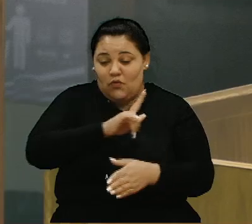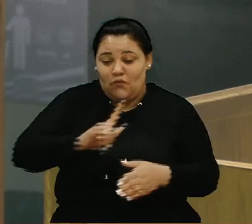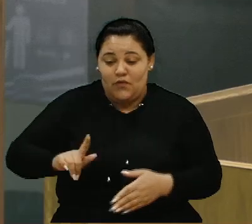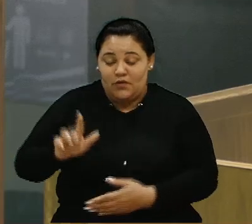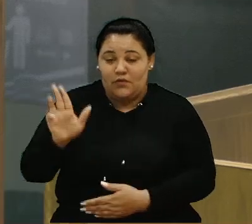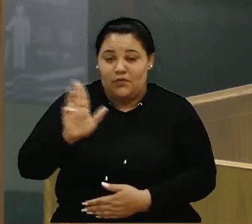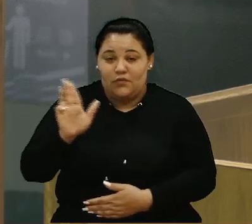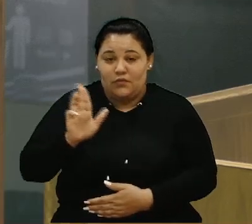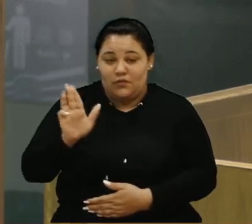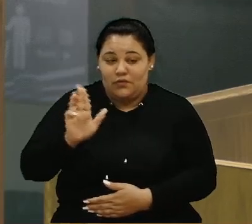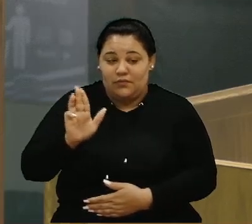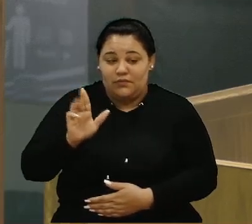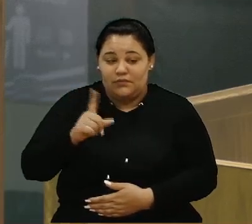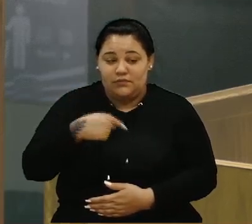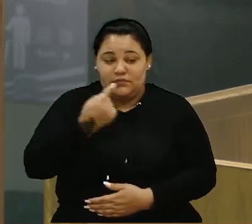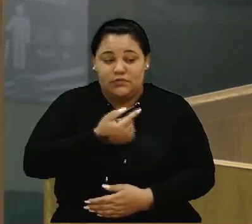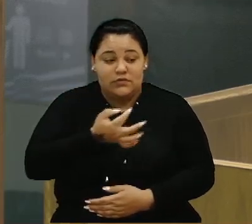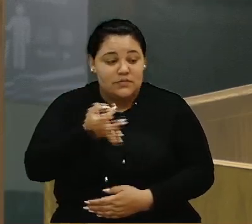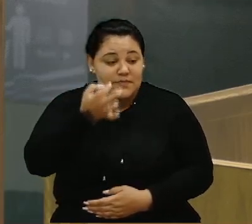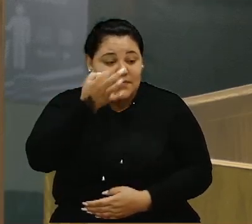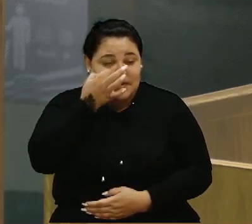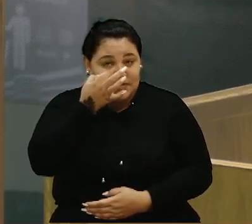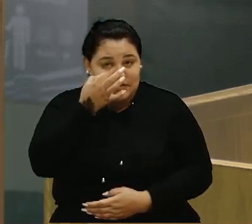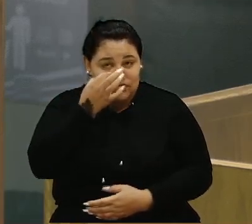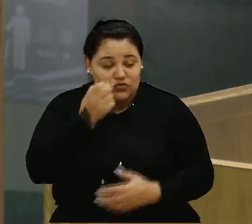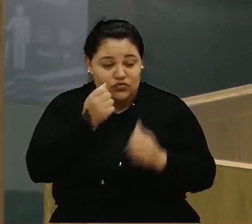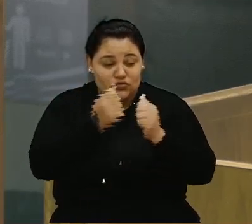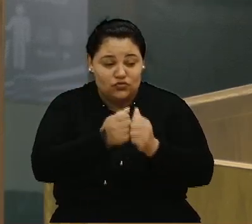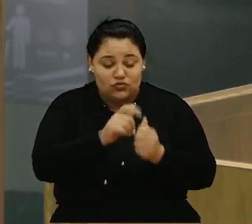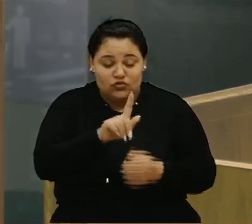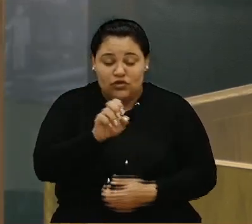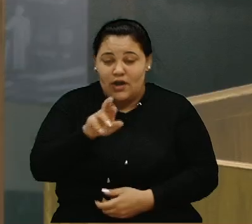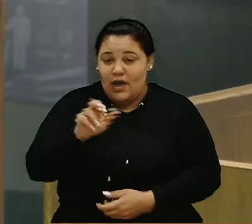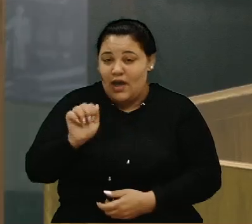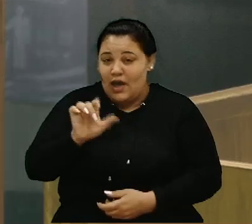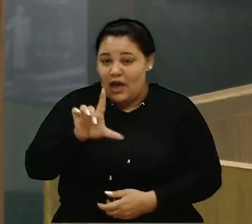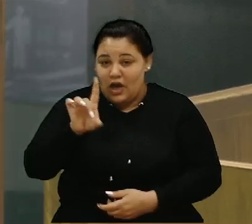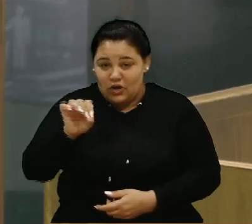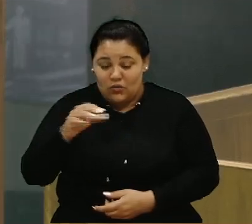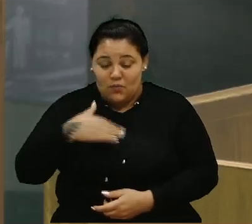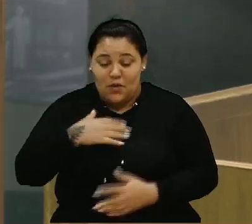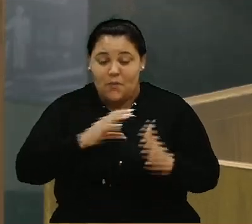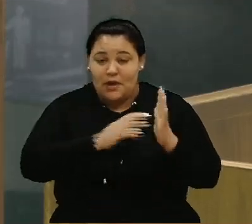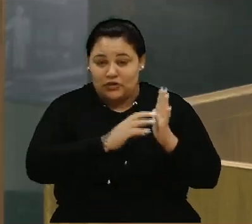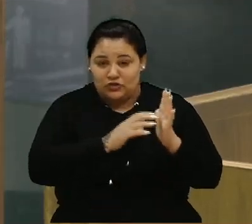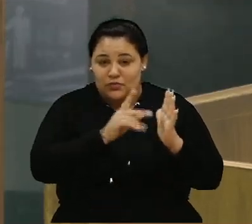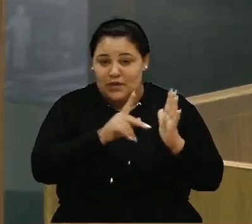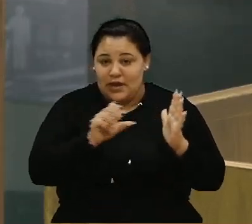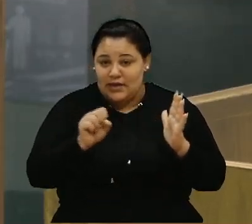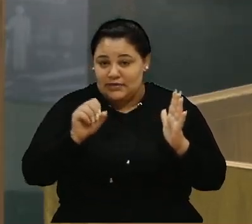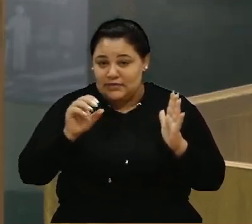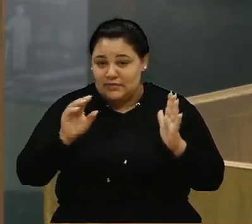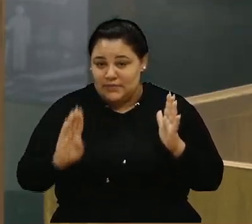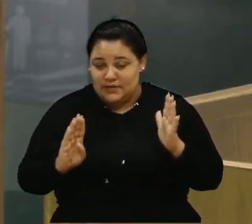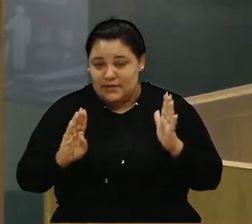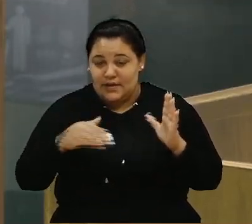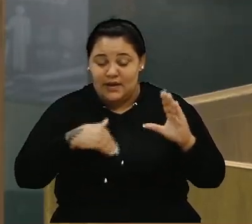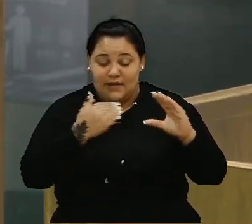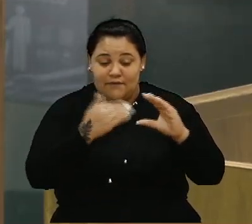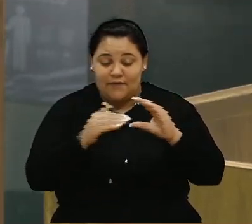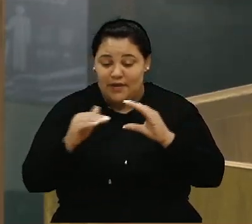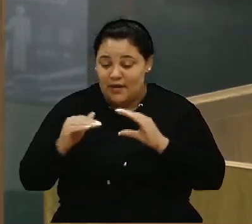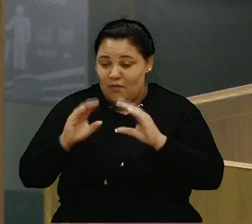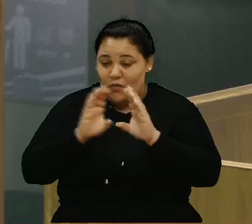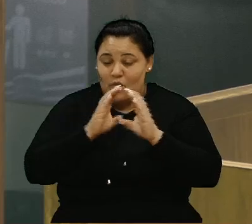qual estamos presentes através do vice-presidente Geraldo Alckmin, o meu partido, PSB, encaminha ao Congresso